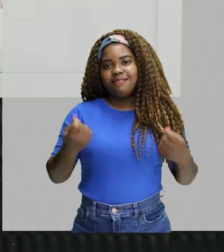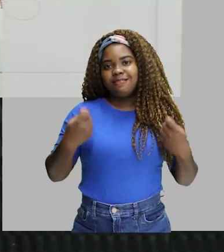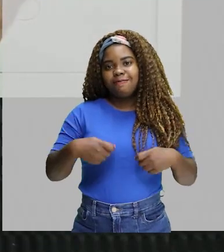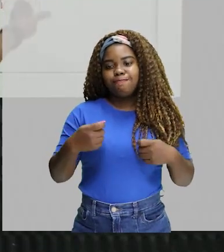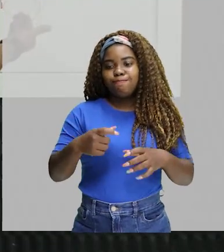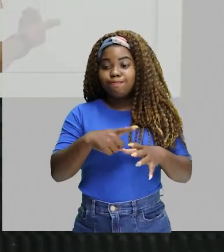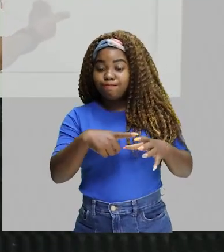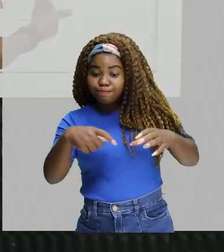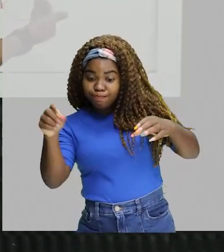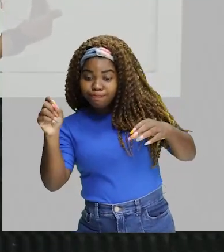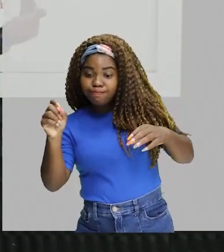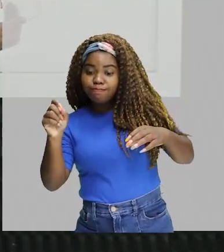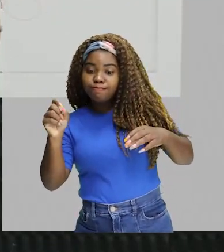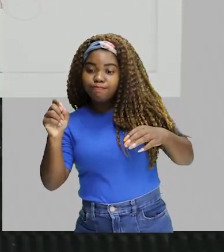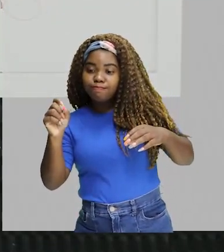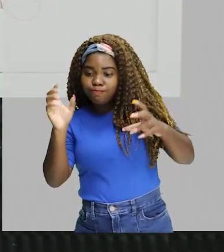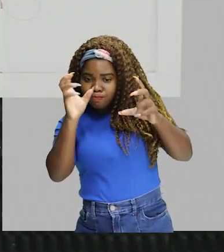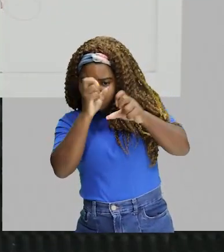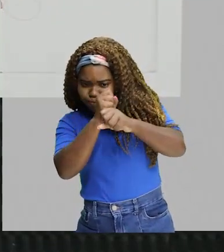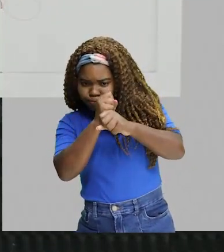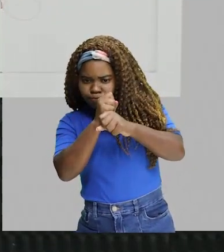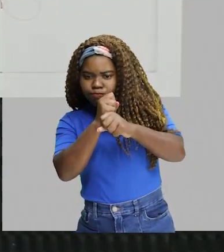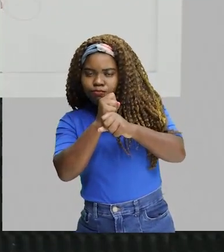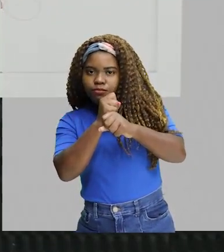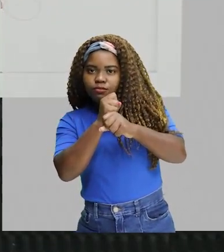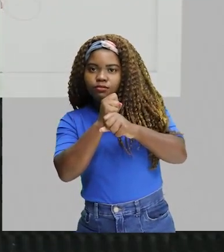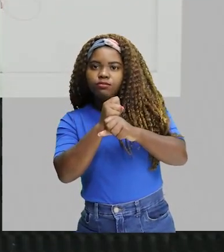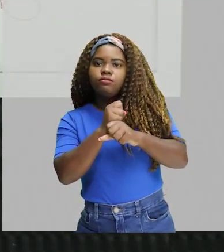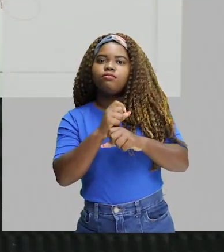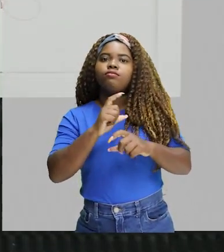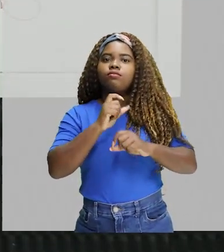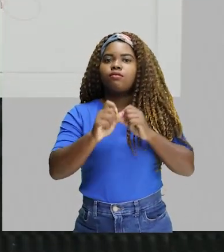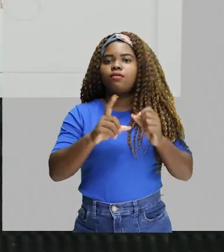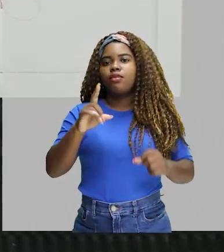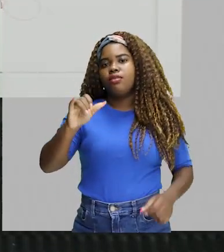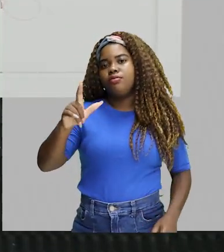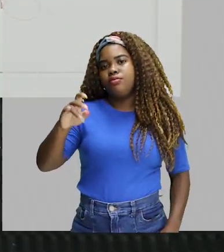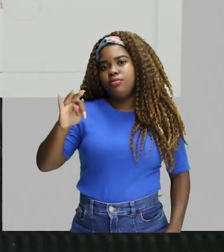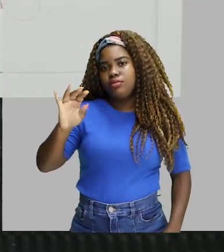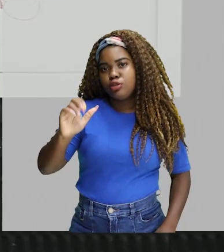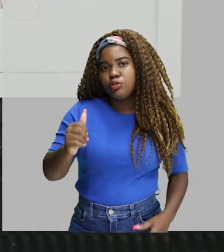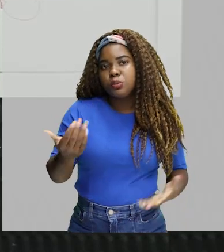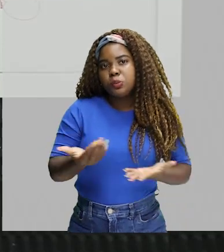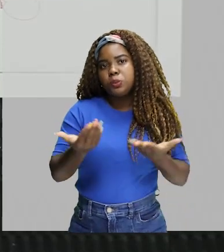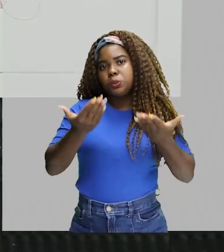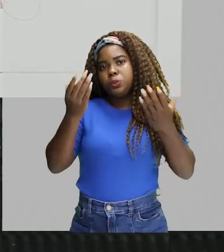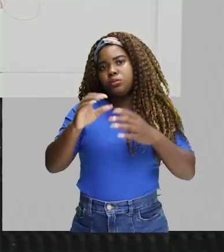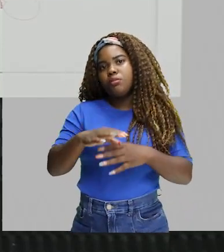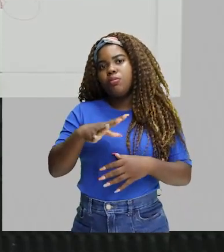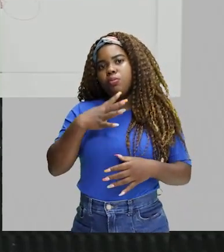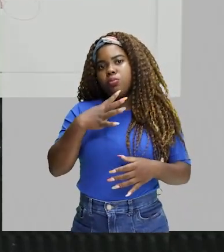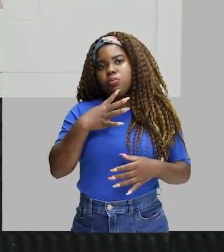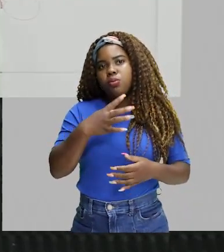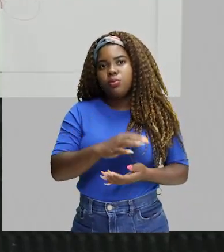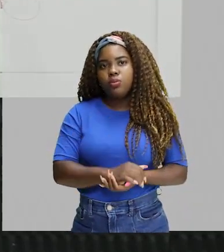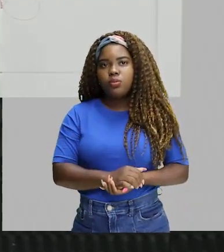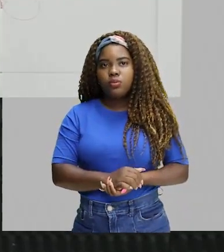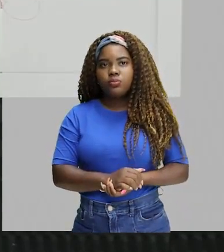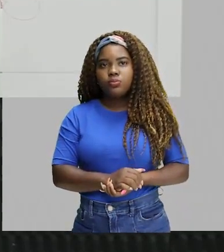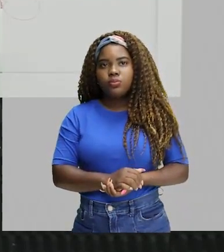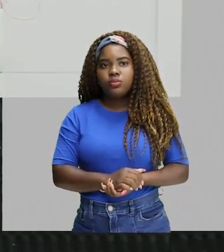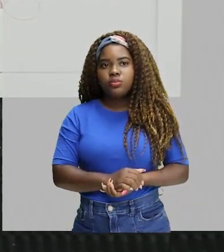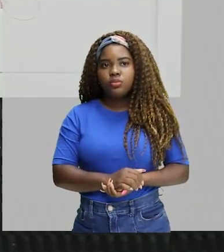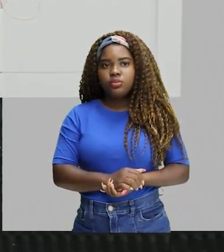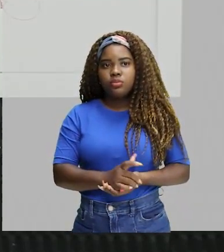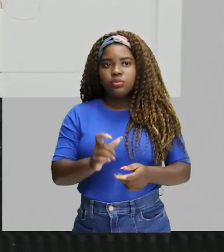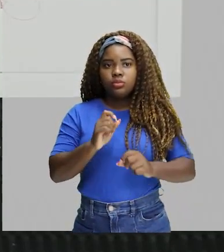sair da caverna. Essa saída da caverna, a dialética me traz esse conhecimento, a minha busca pelo conhecimento através da dialética vai